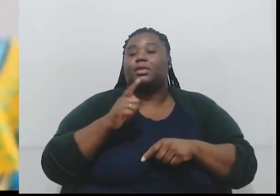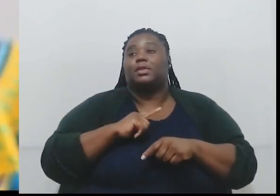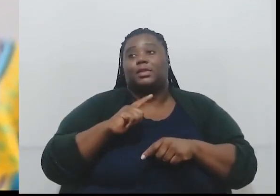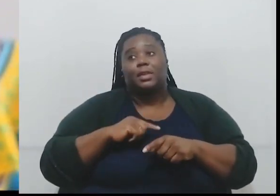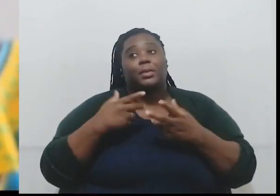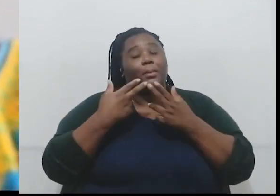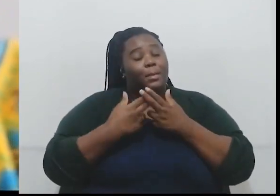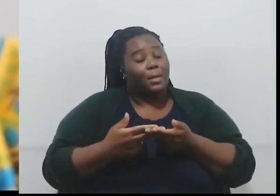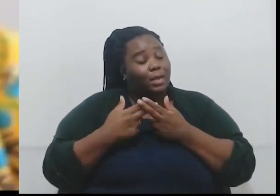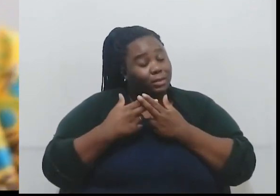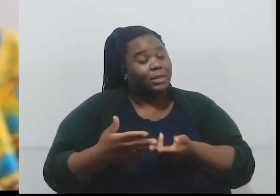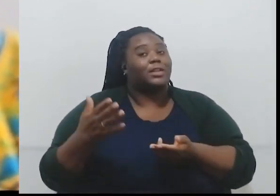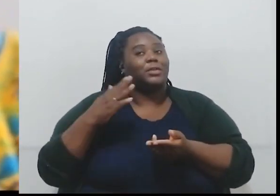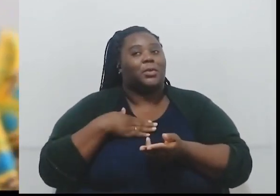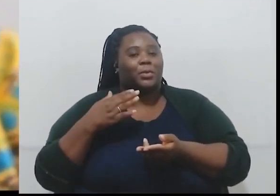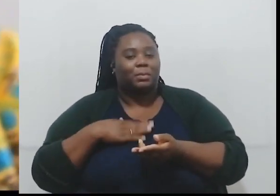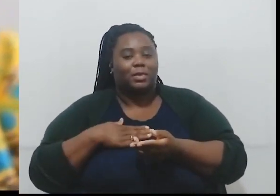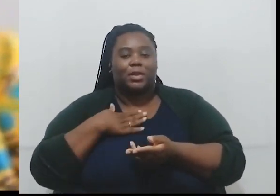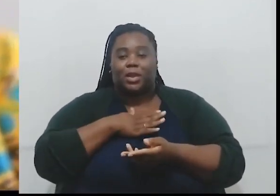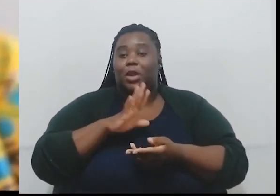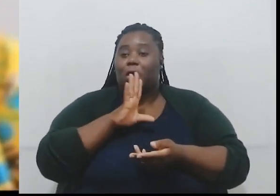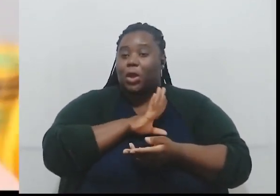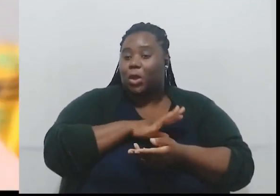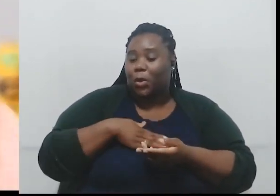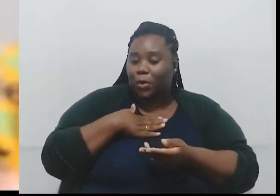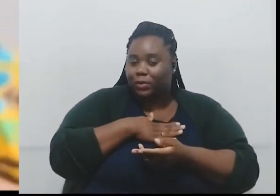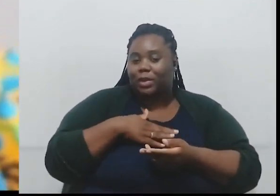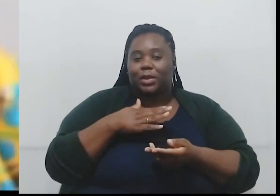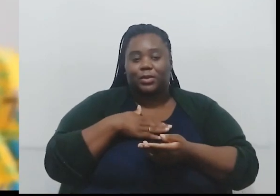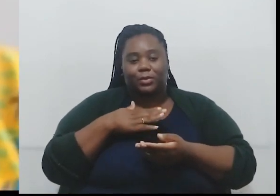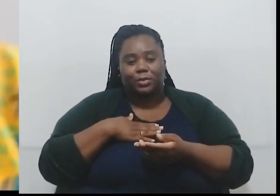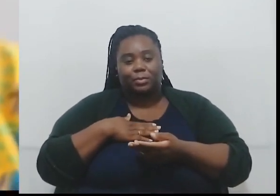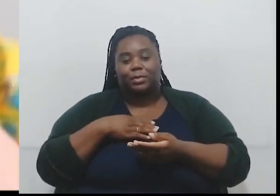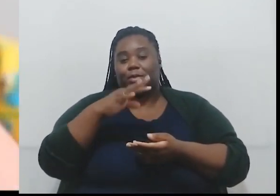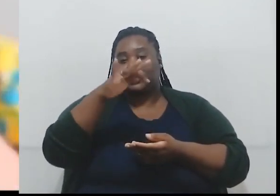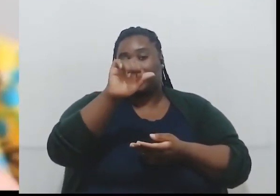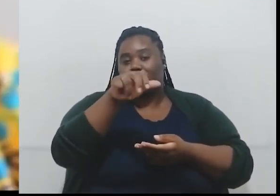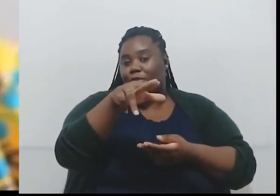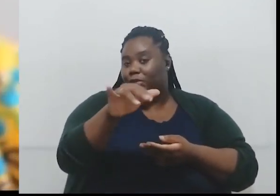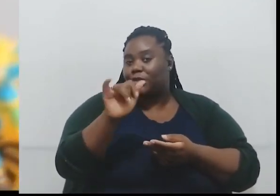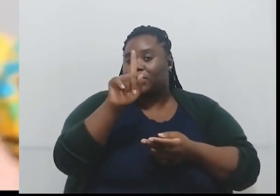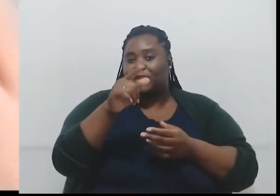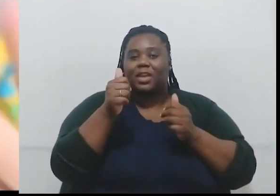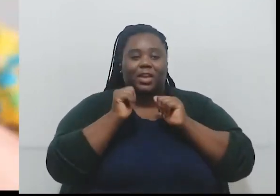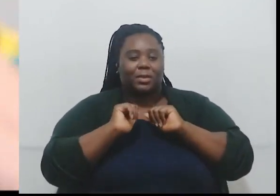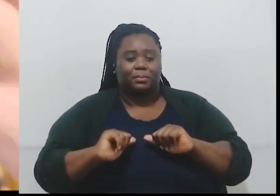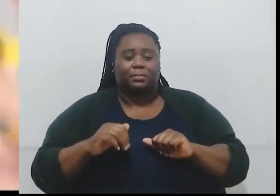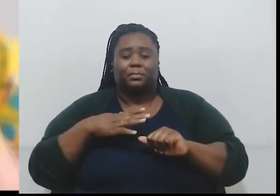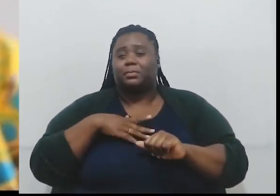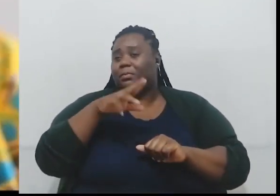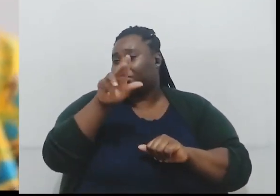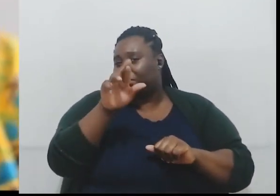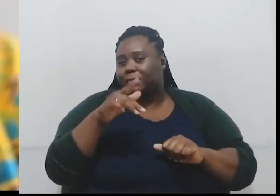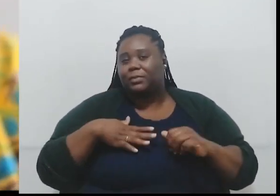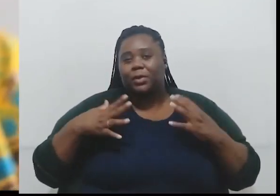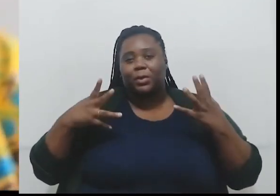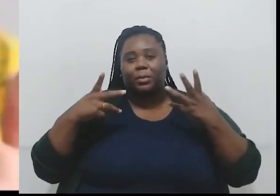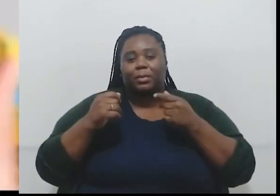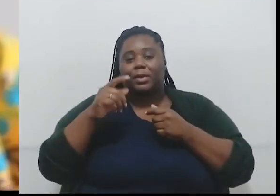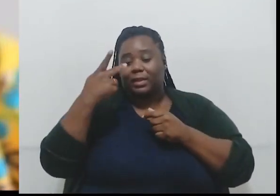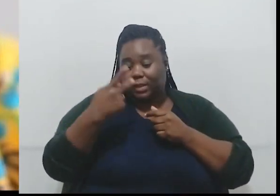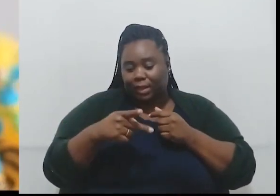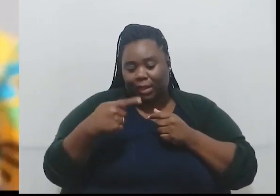falou uma coisa ótima, né? Que gostaram de mim apesar de mim. Tina Mello, que é uma artista maravilhosa, minha irmã, incrível, uma artista daqui,